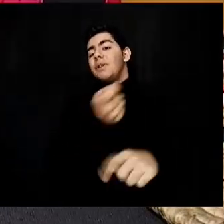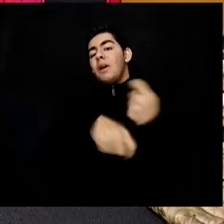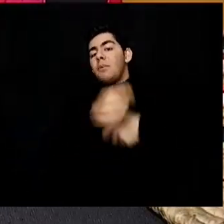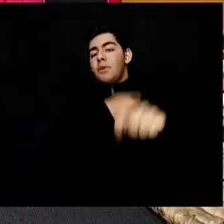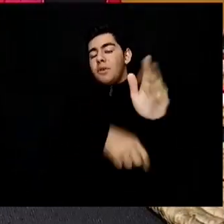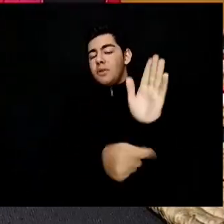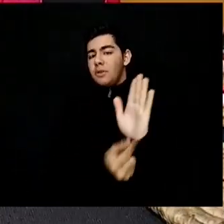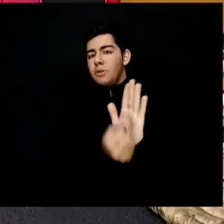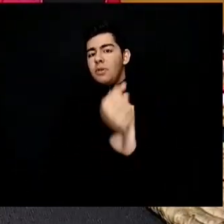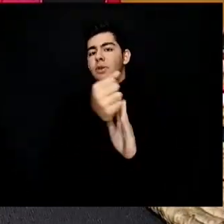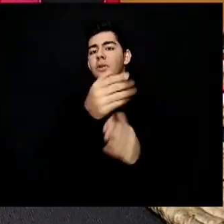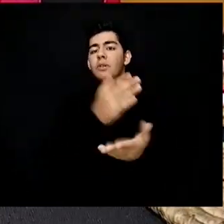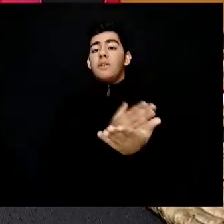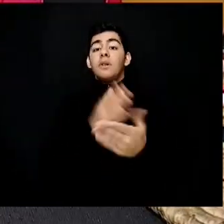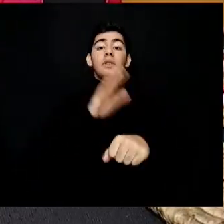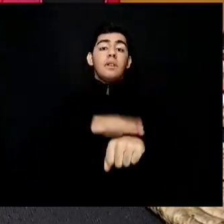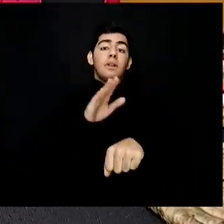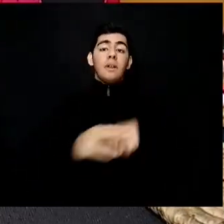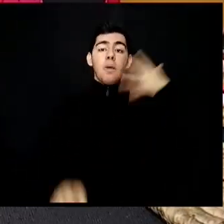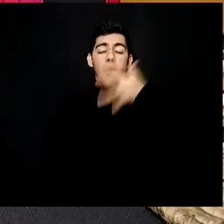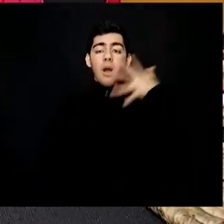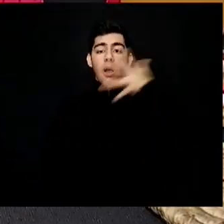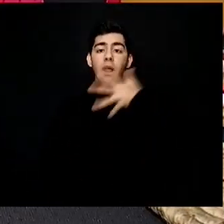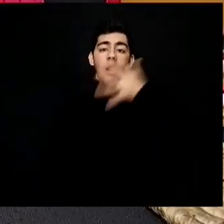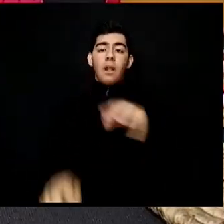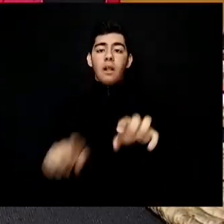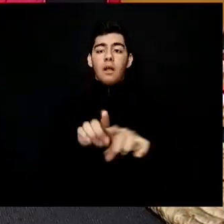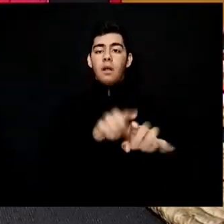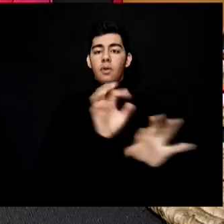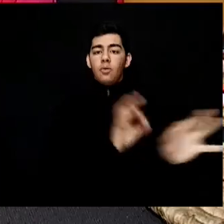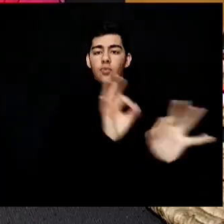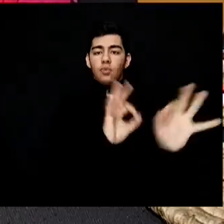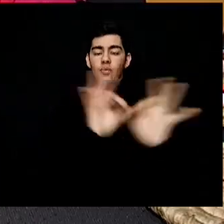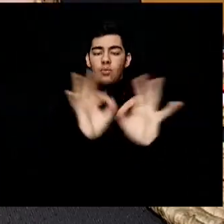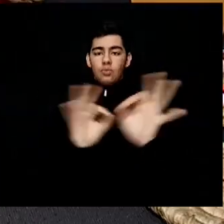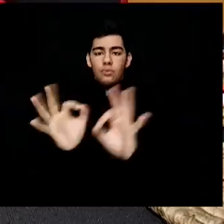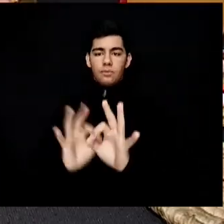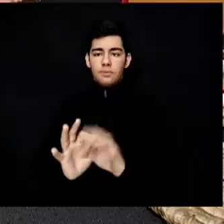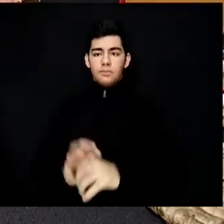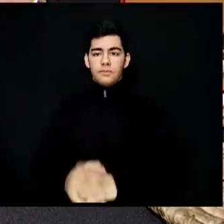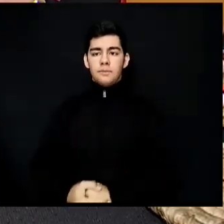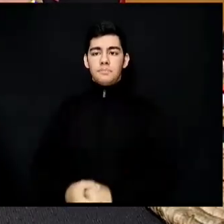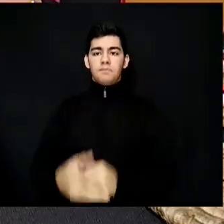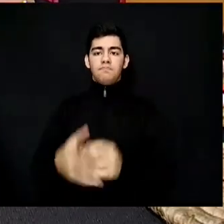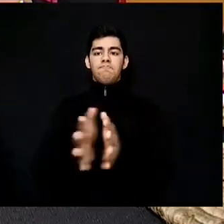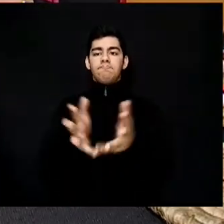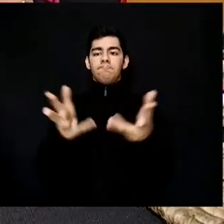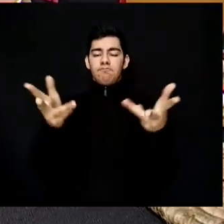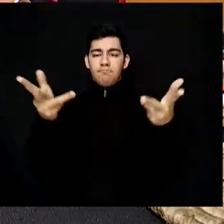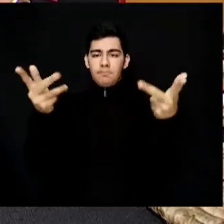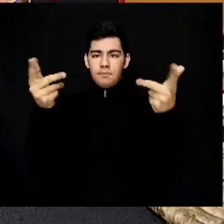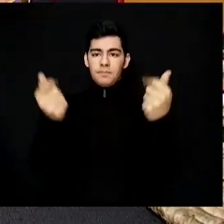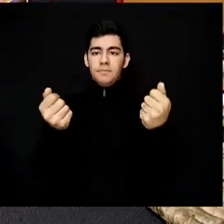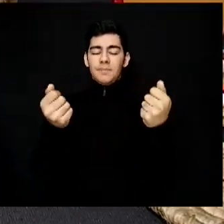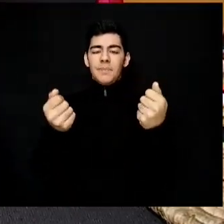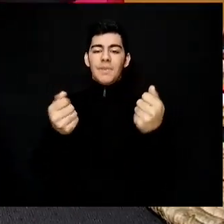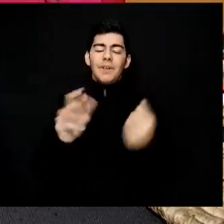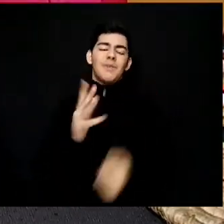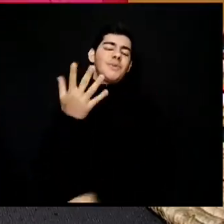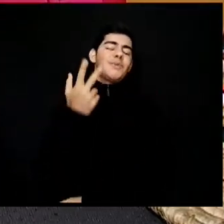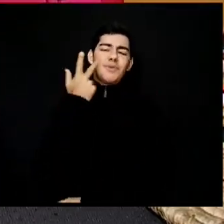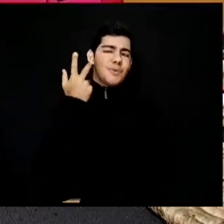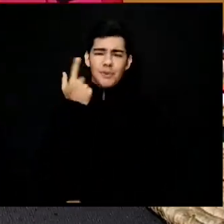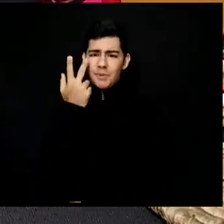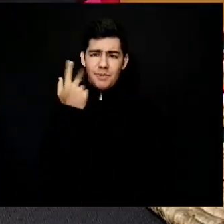palestras, produzindo, e vamos que vamos. Maravilhoso. E foi acontecendo naturalmente essa transição?